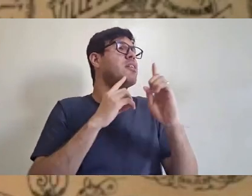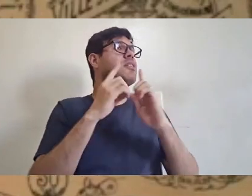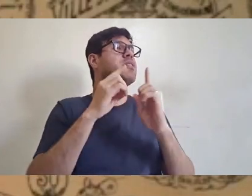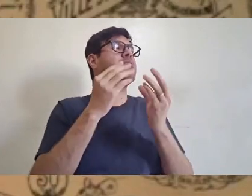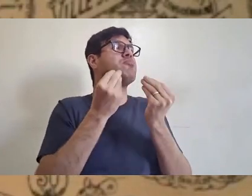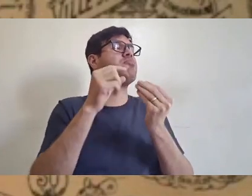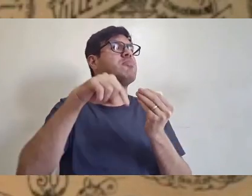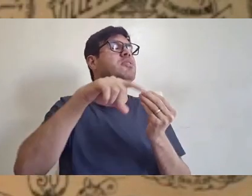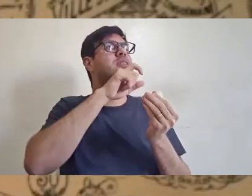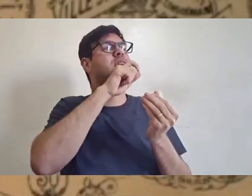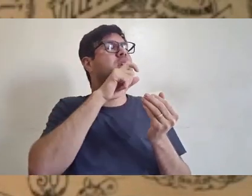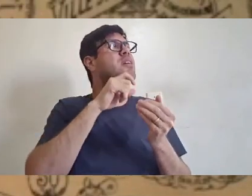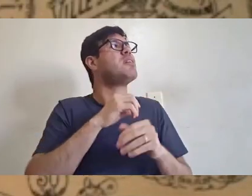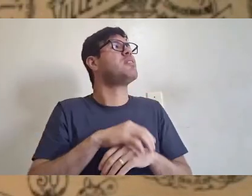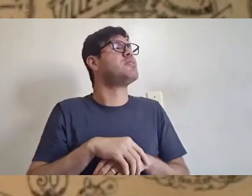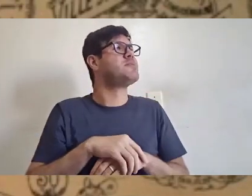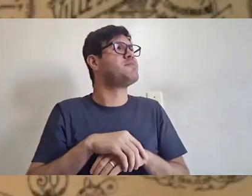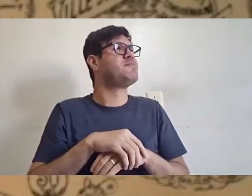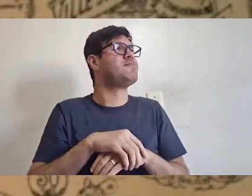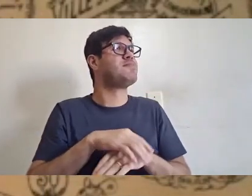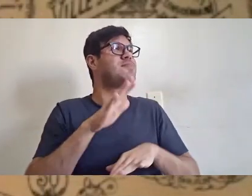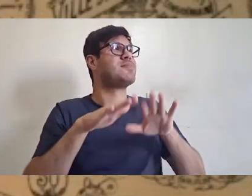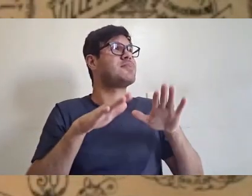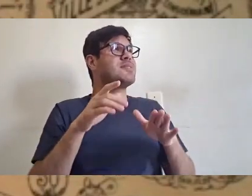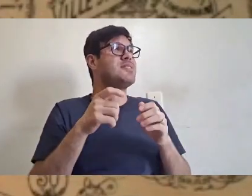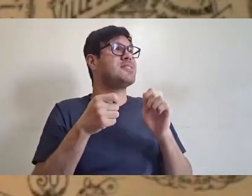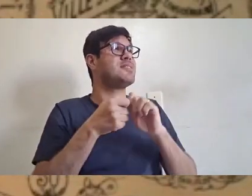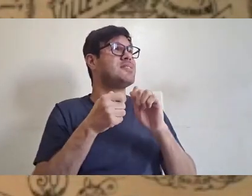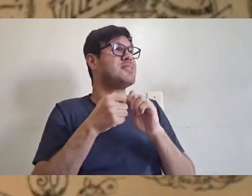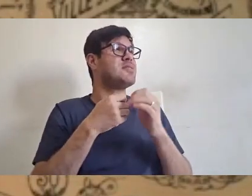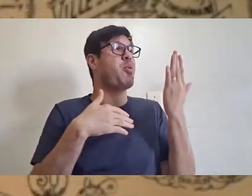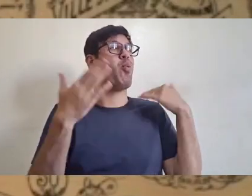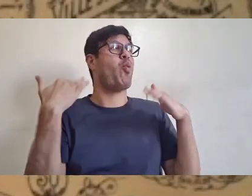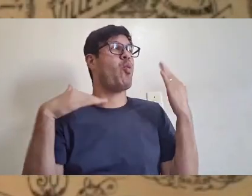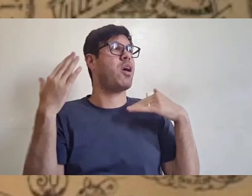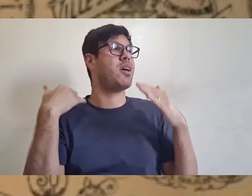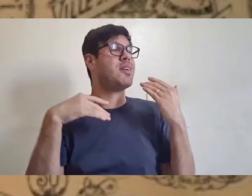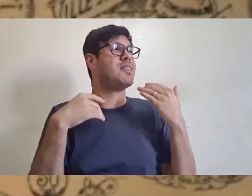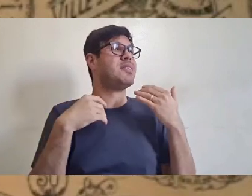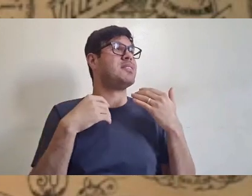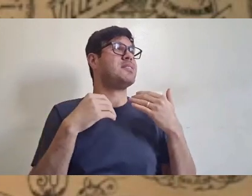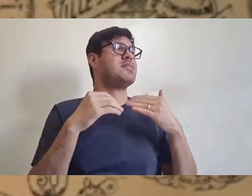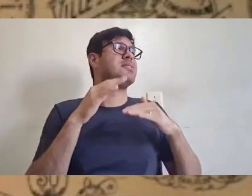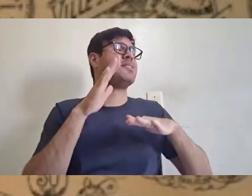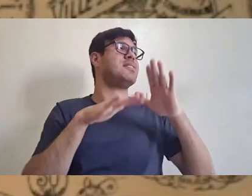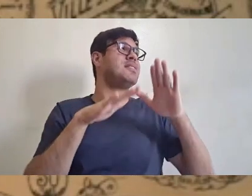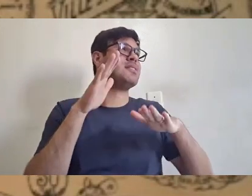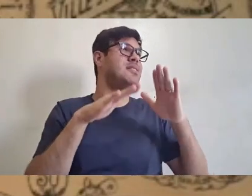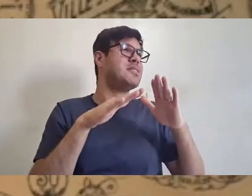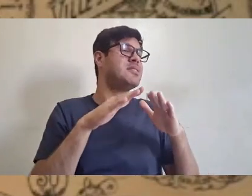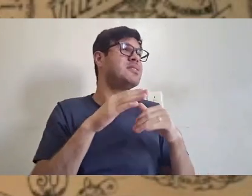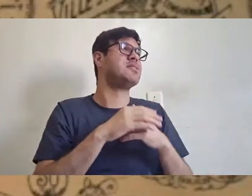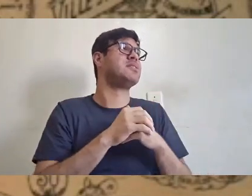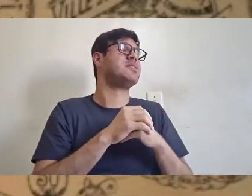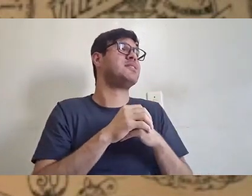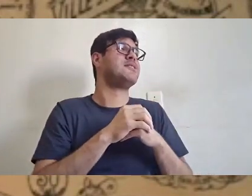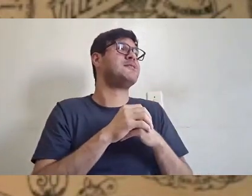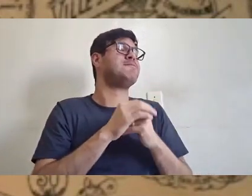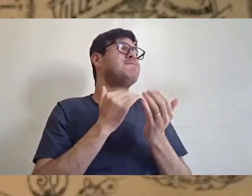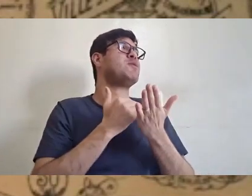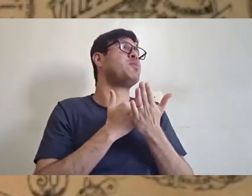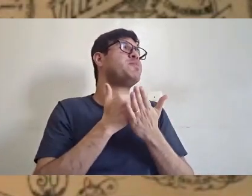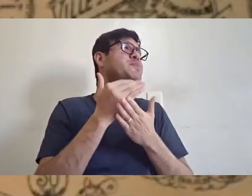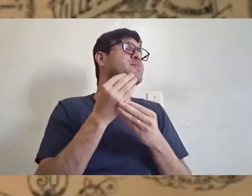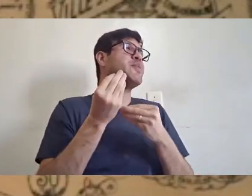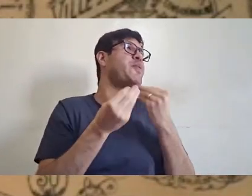né, que para se fazer o passeio, e mesmo em alguns loteamentos, começou-se